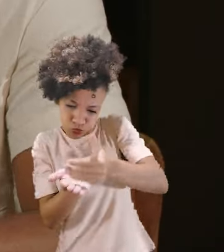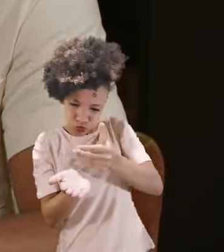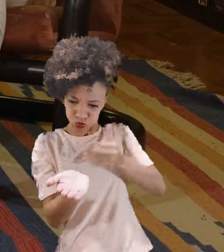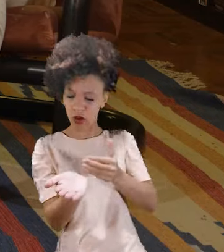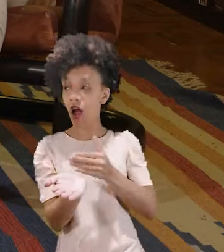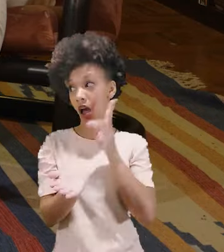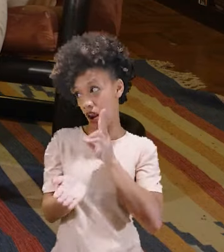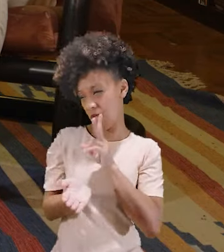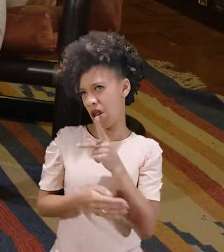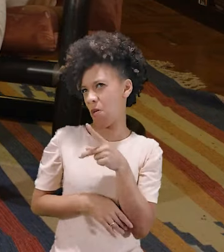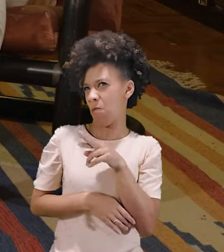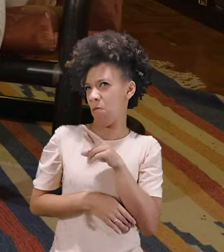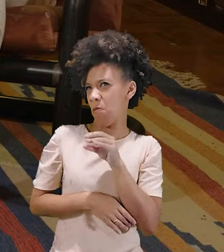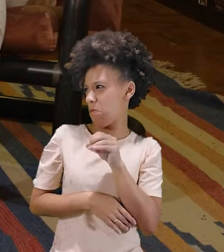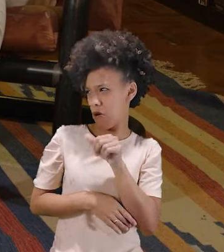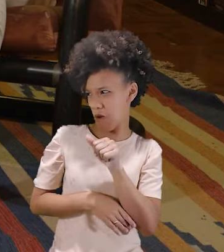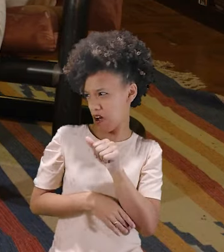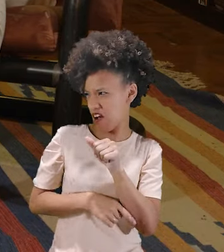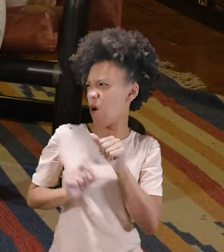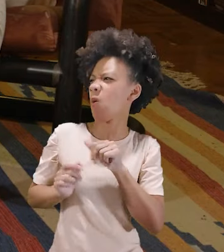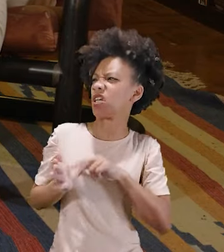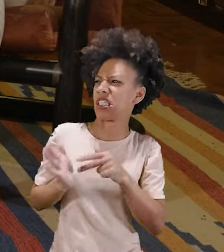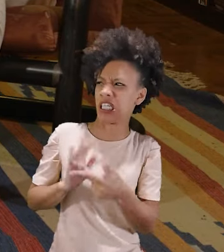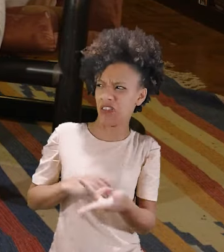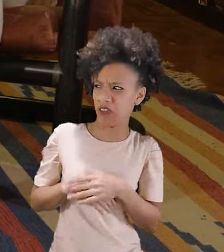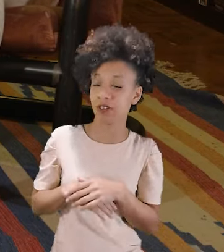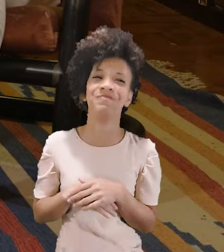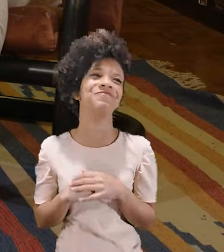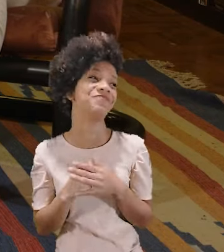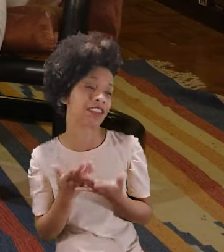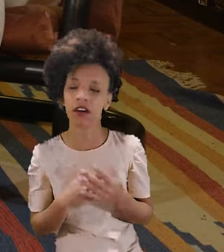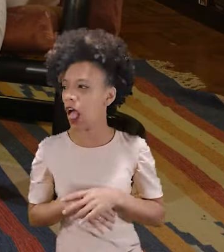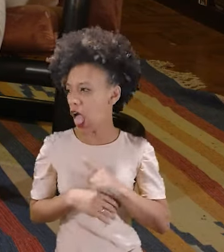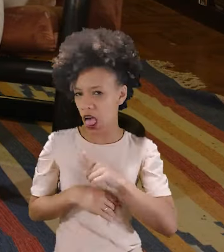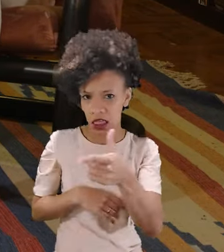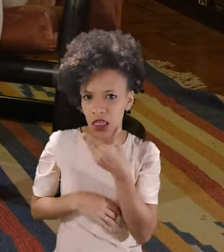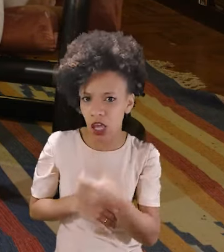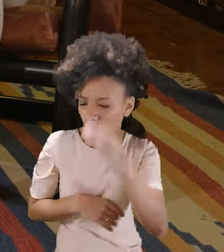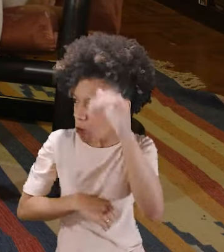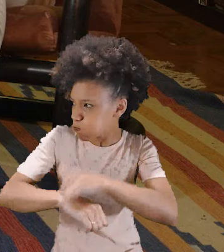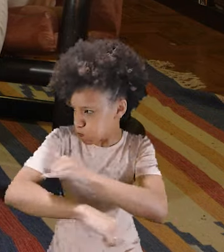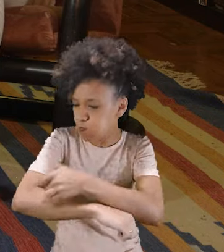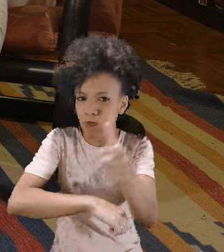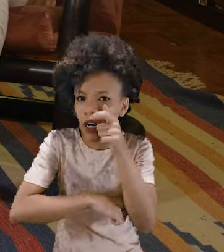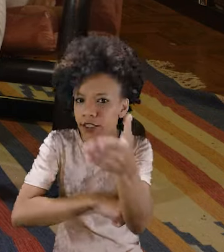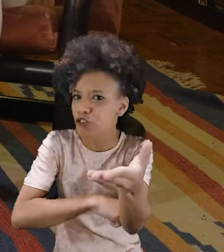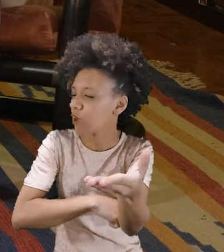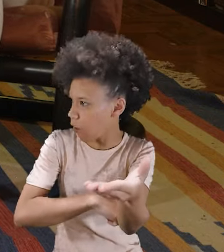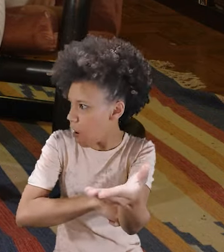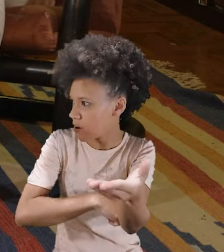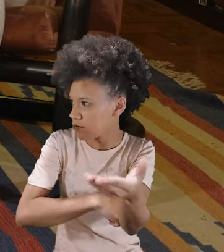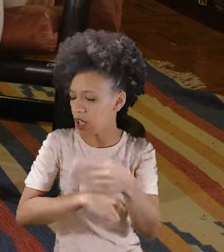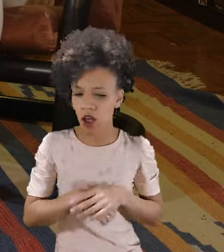celular eu aprendi várias coisas mesmo assim Broa e depois é muita tem um cara que é um gorda aqui